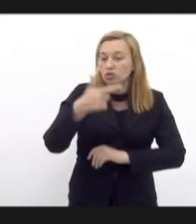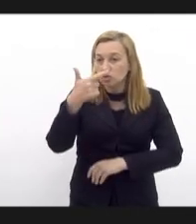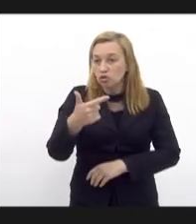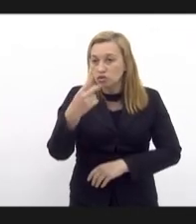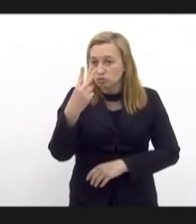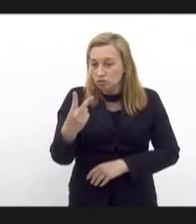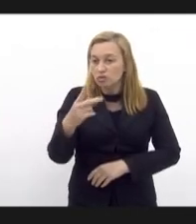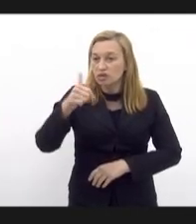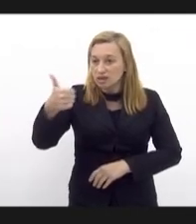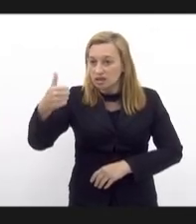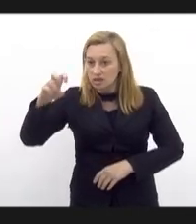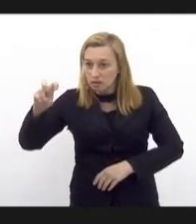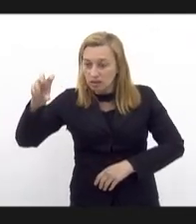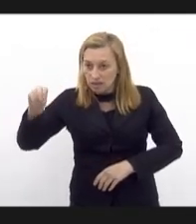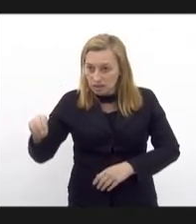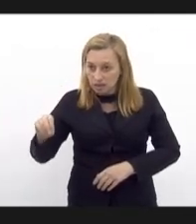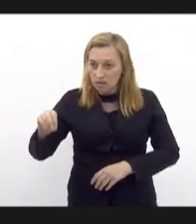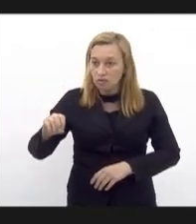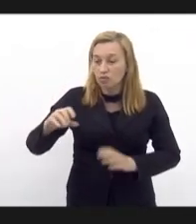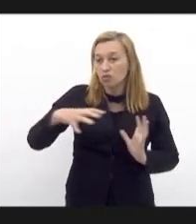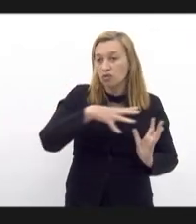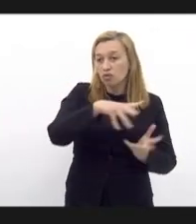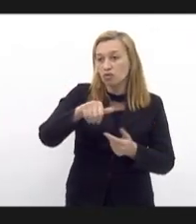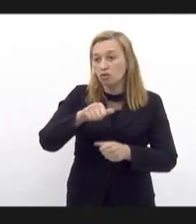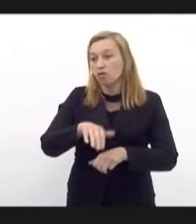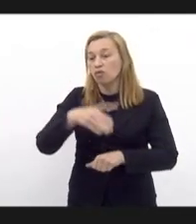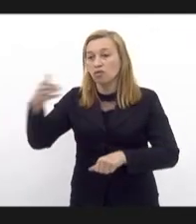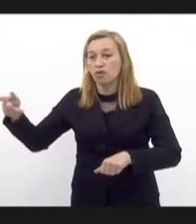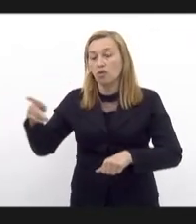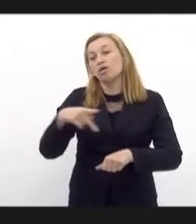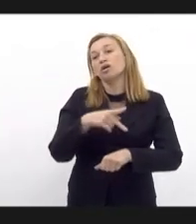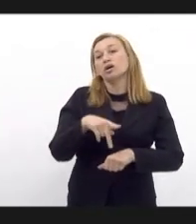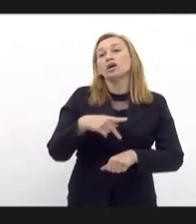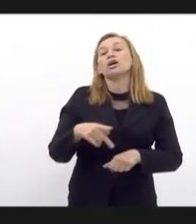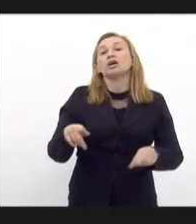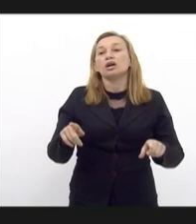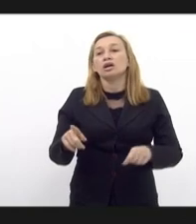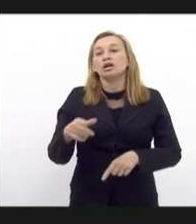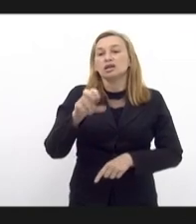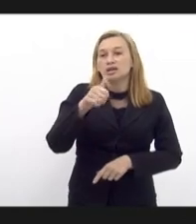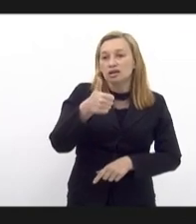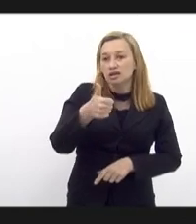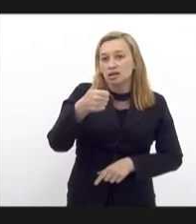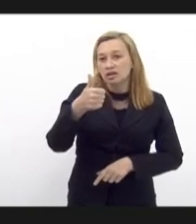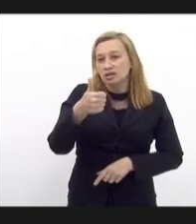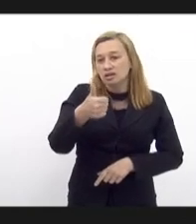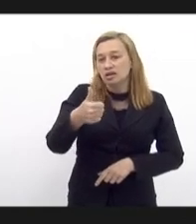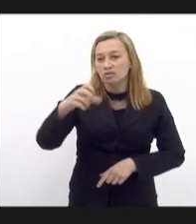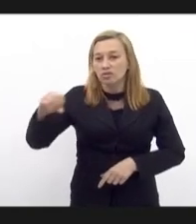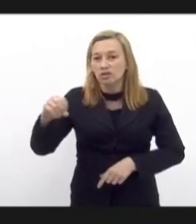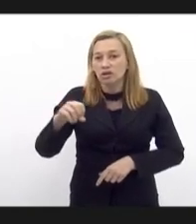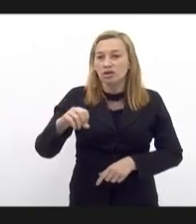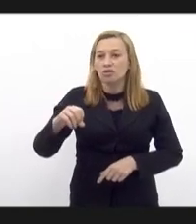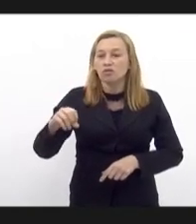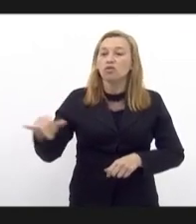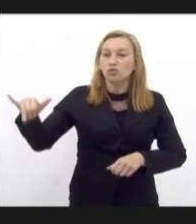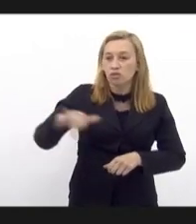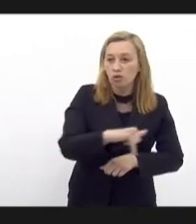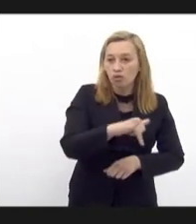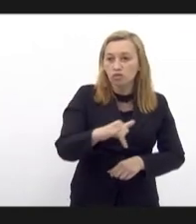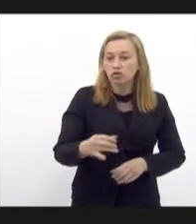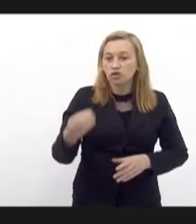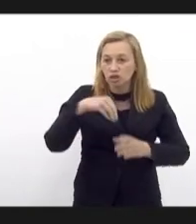voos internacionais e 6.580 voos domésticos. Eu não vou nem falar de julho de 2021, porque a lógica